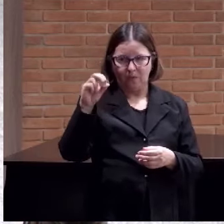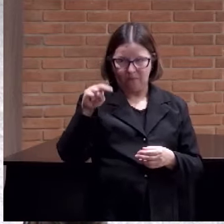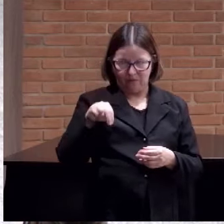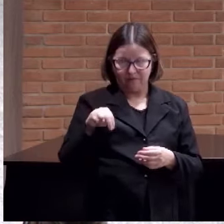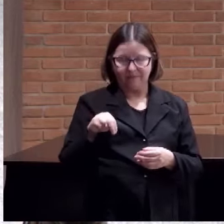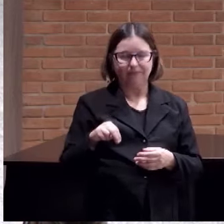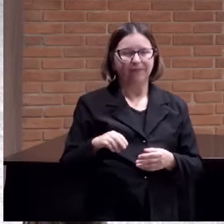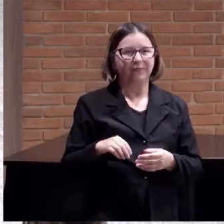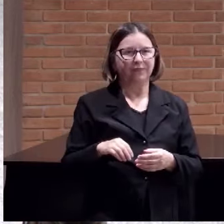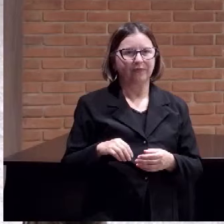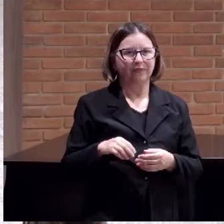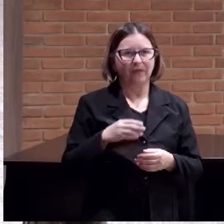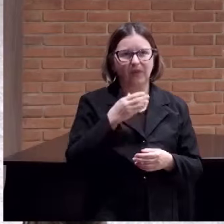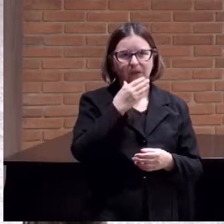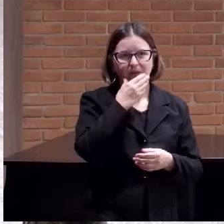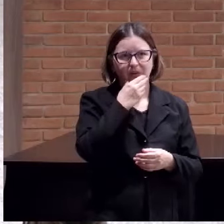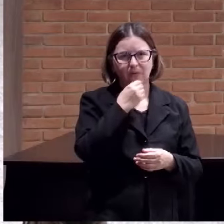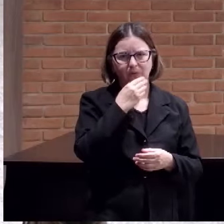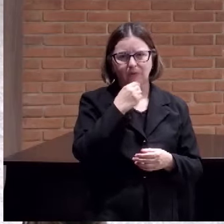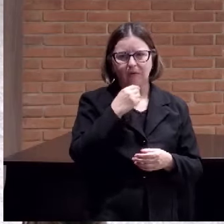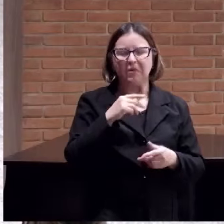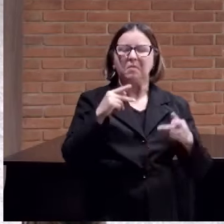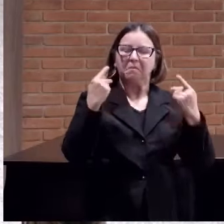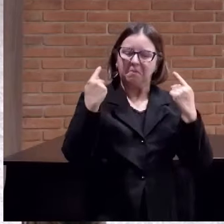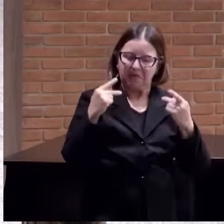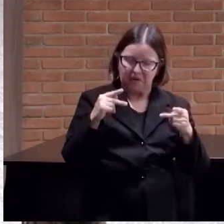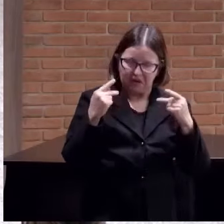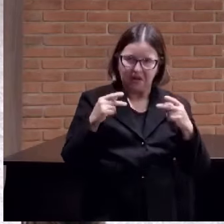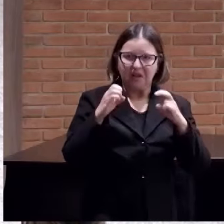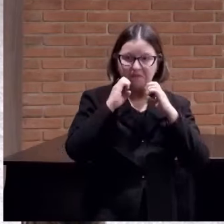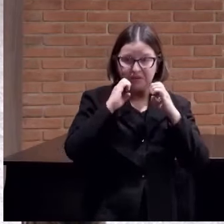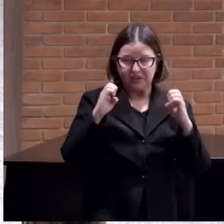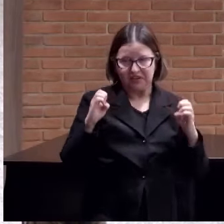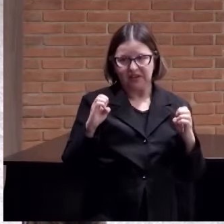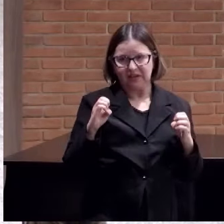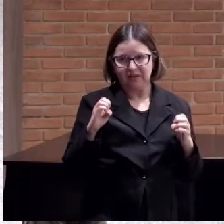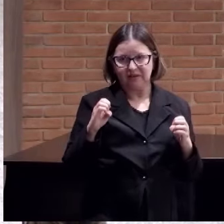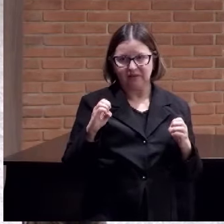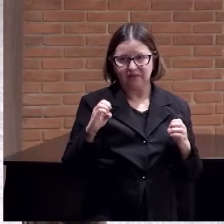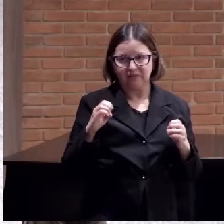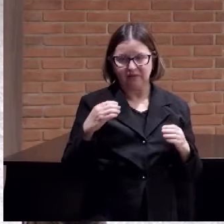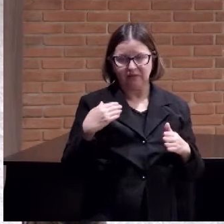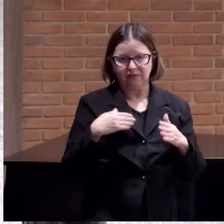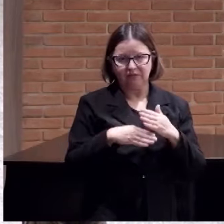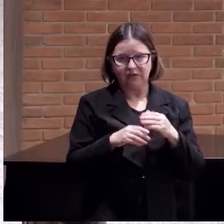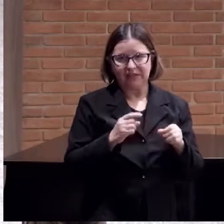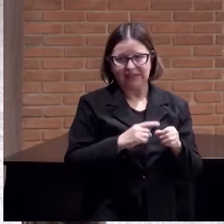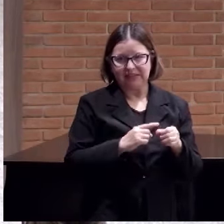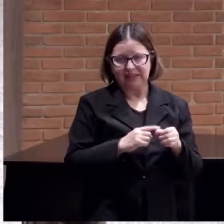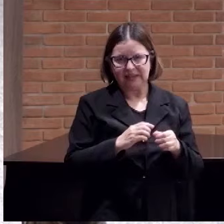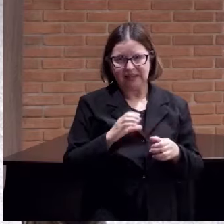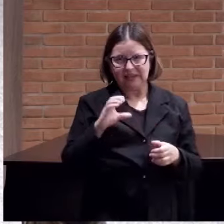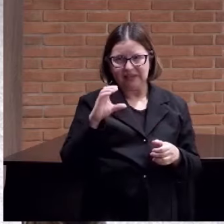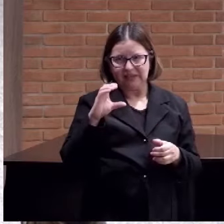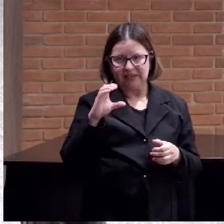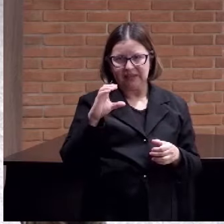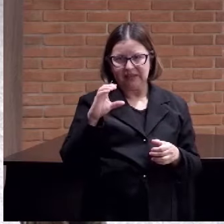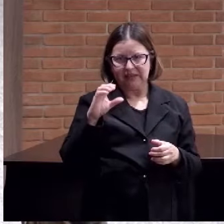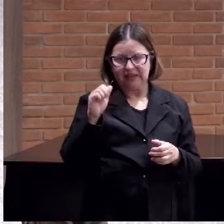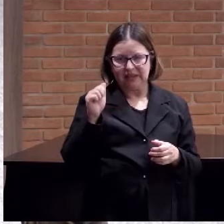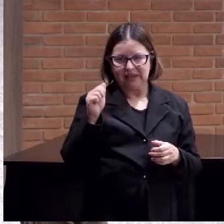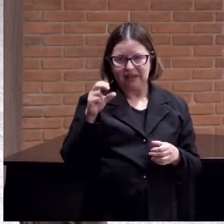extraordinariamente veemente pregador do Evangelho. Ele foi para Campos dos